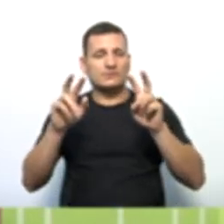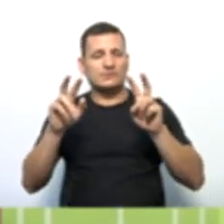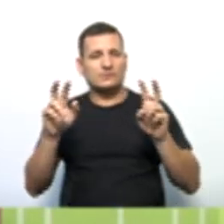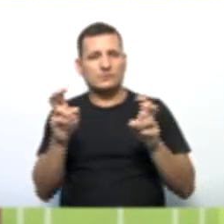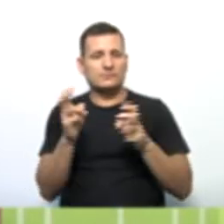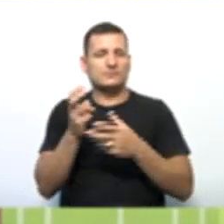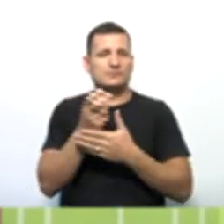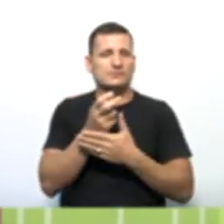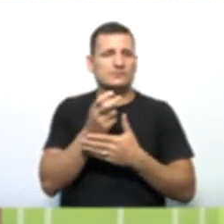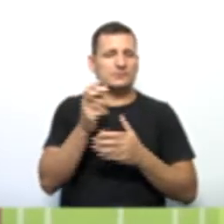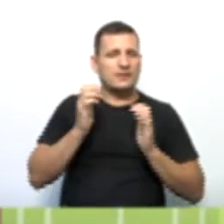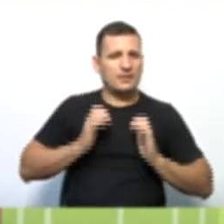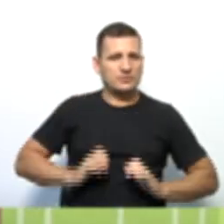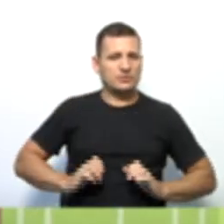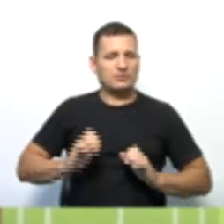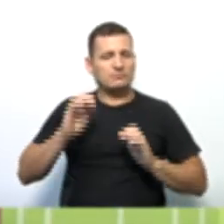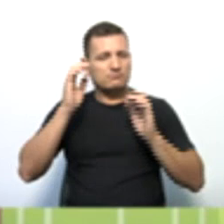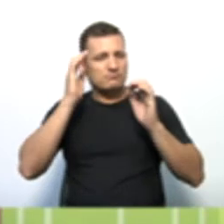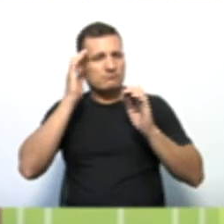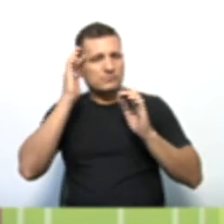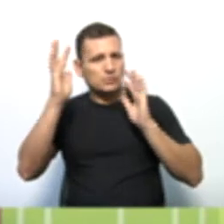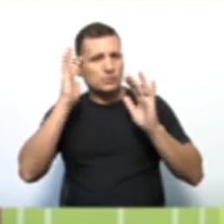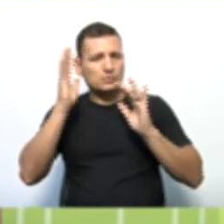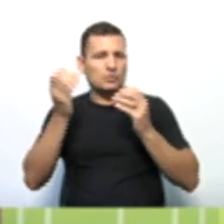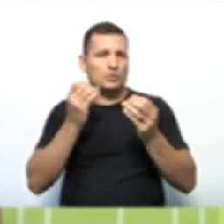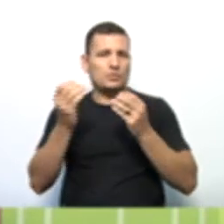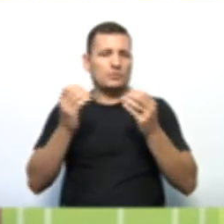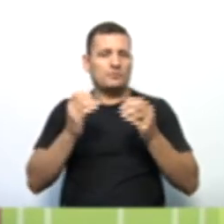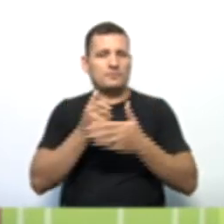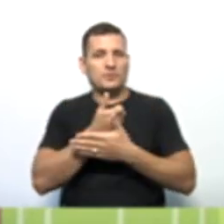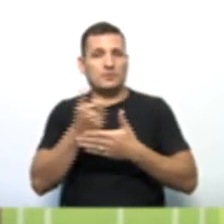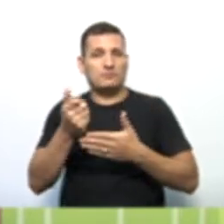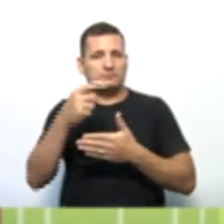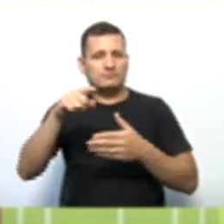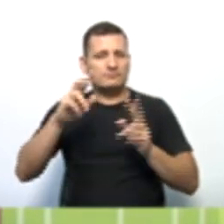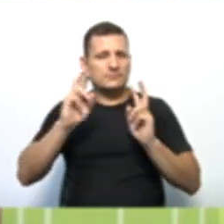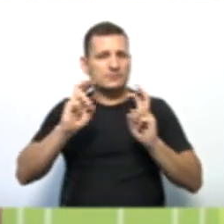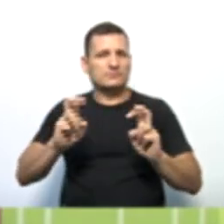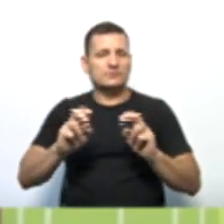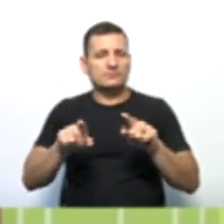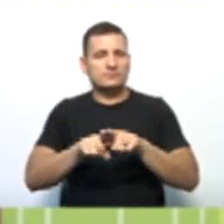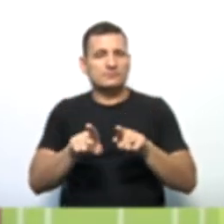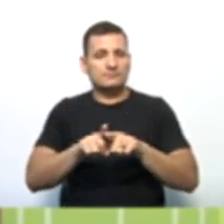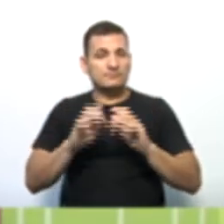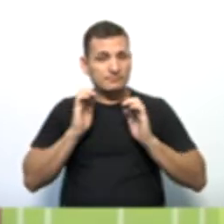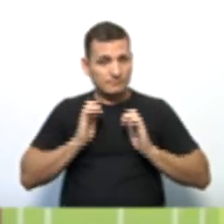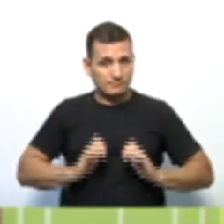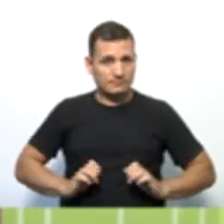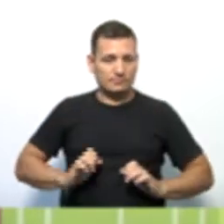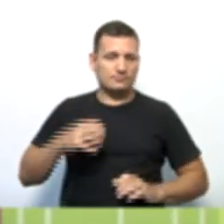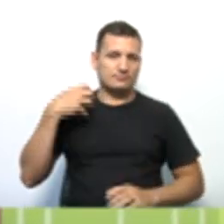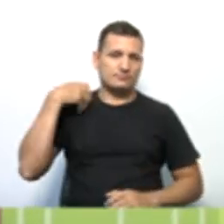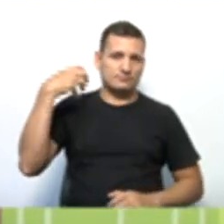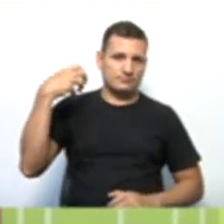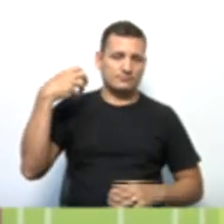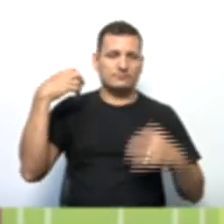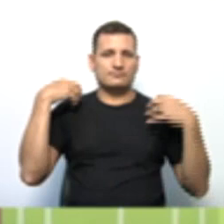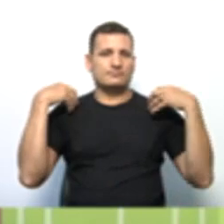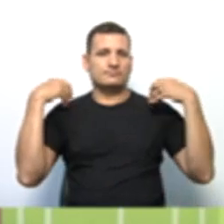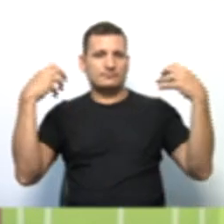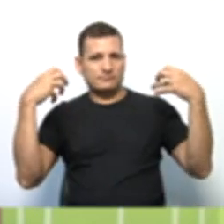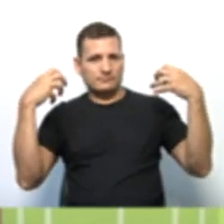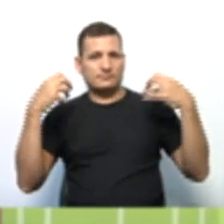fundamentos da moral. E você deve ter percebido que a gente estudou na semana passada a ética antiga com Sócrates e Aristóteles, e hoje